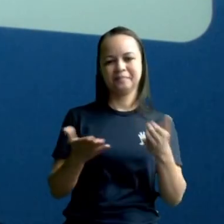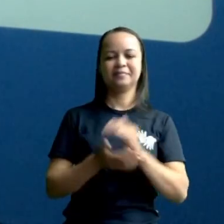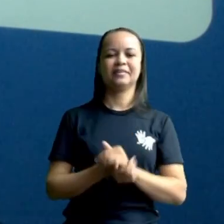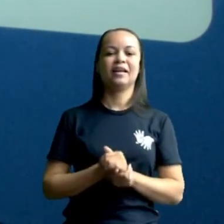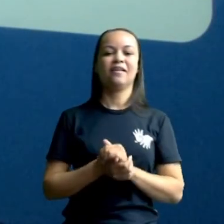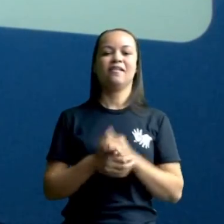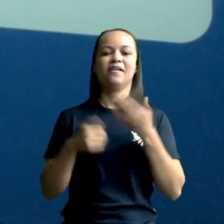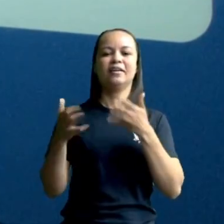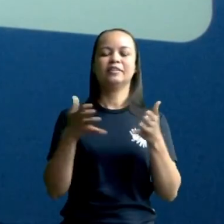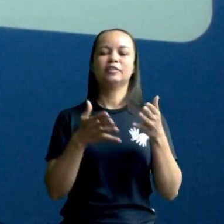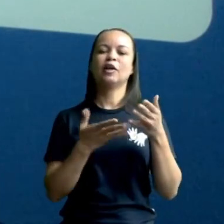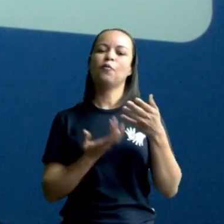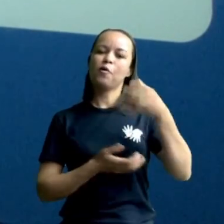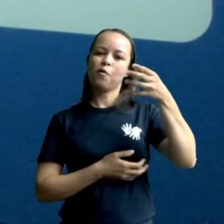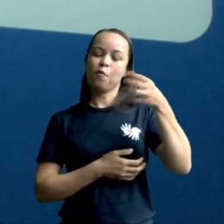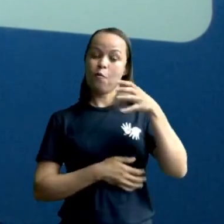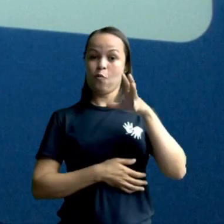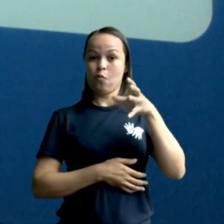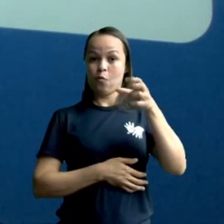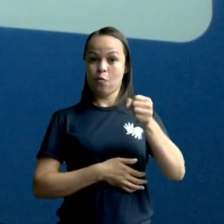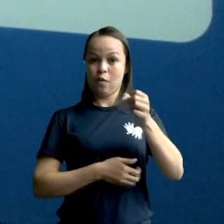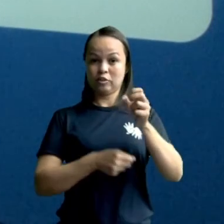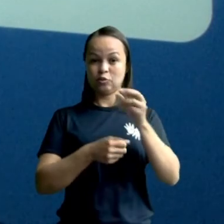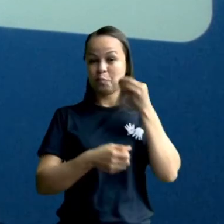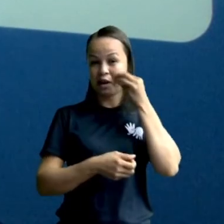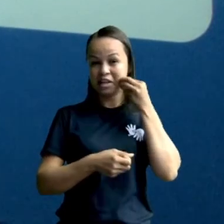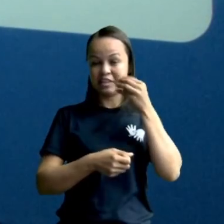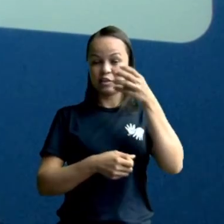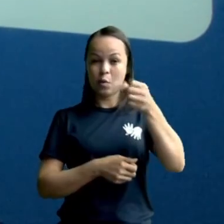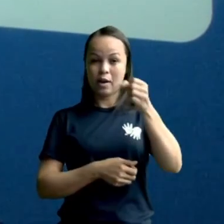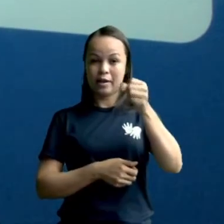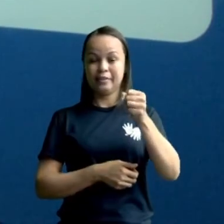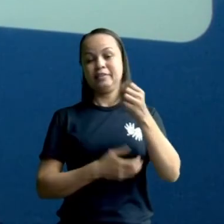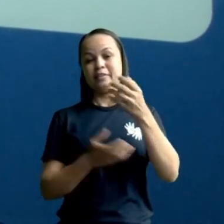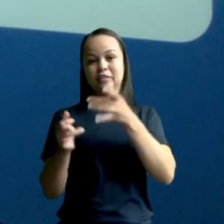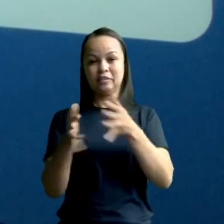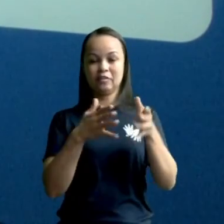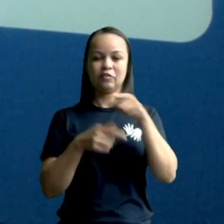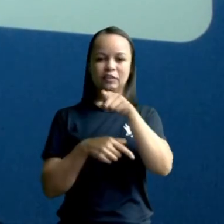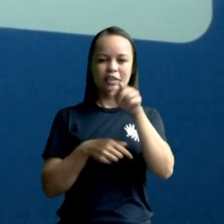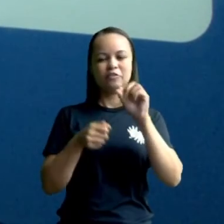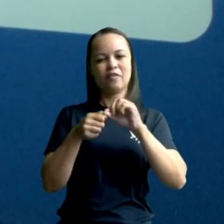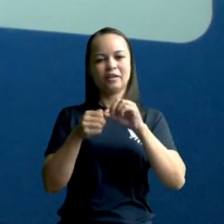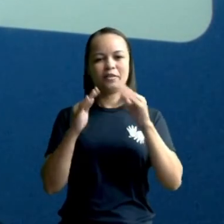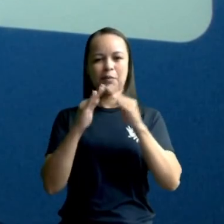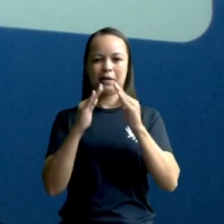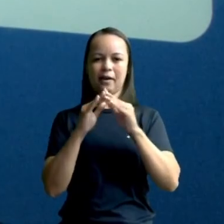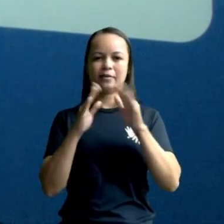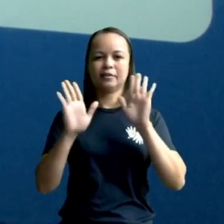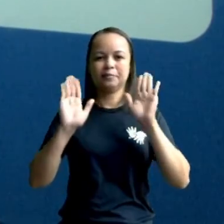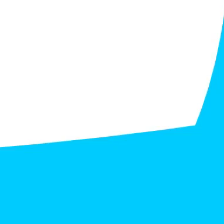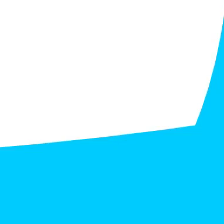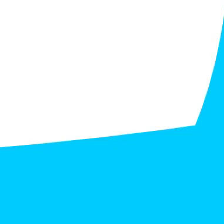eu amei o leite psicodélico. Vocês, vou tentar fazer em casa, façam também, tá certo? Até a próxima.